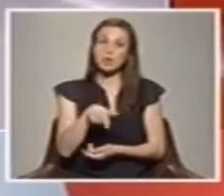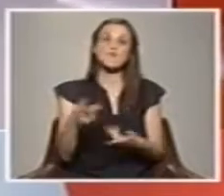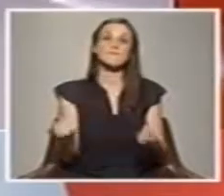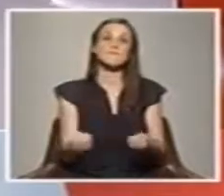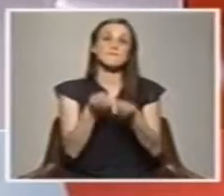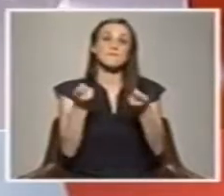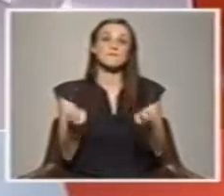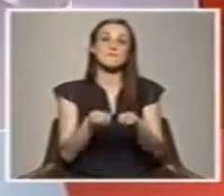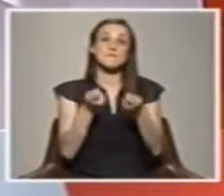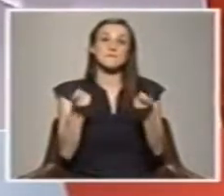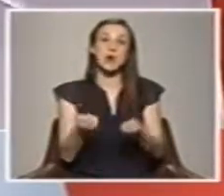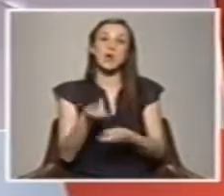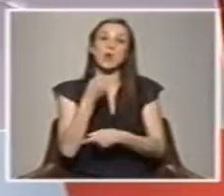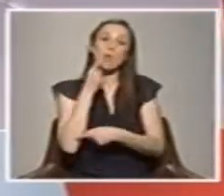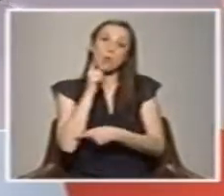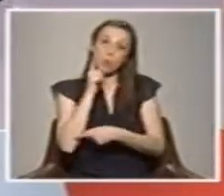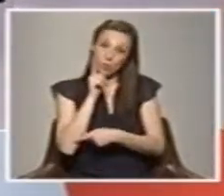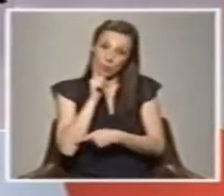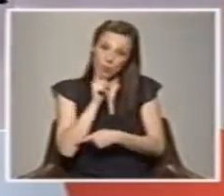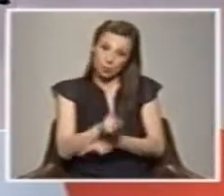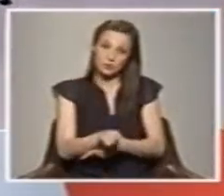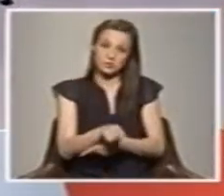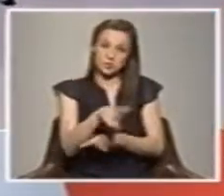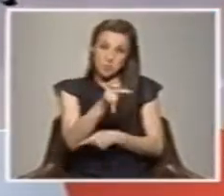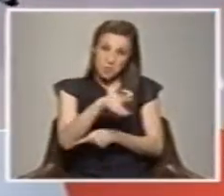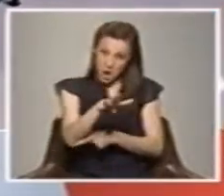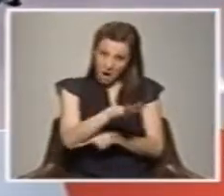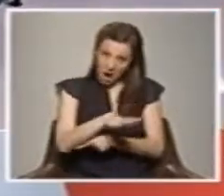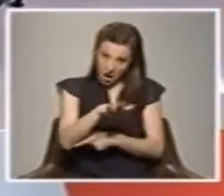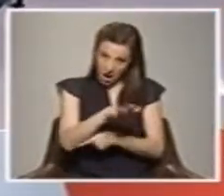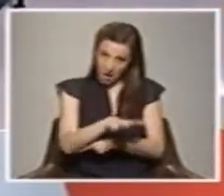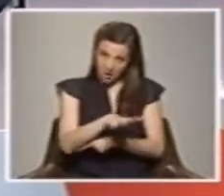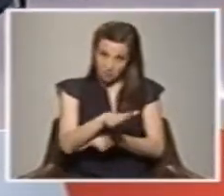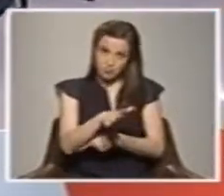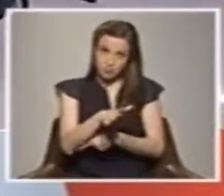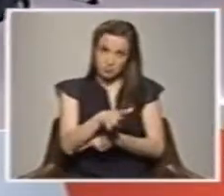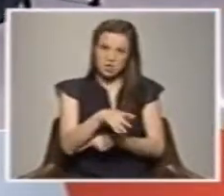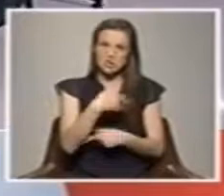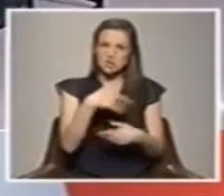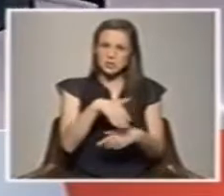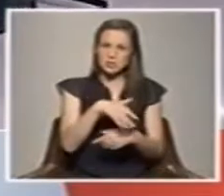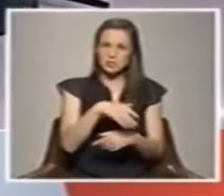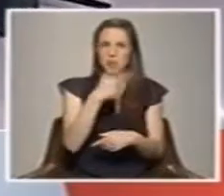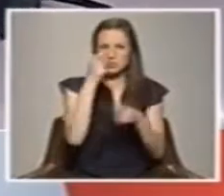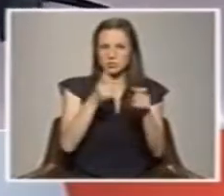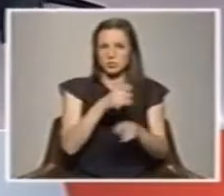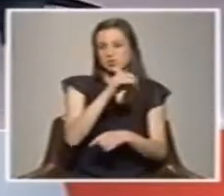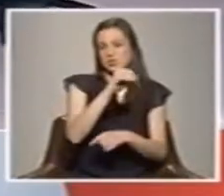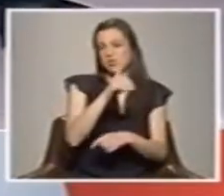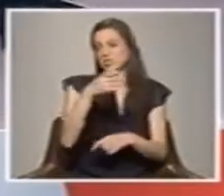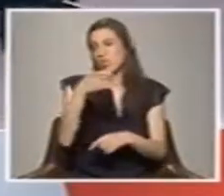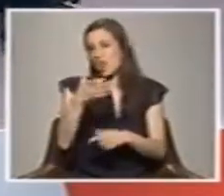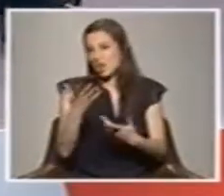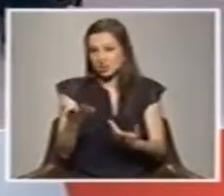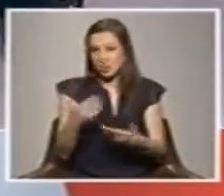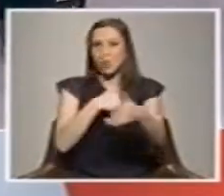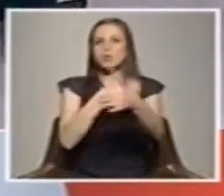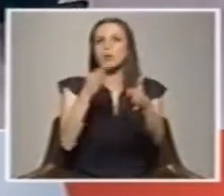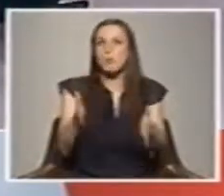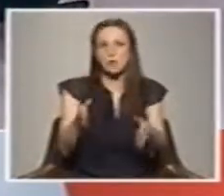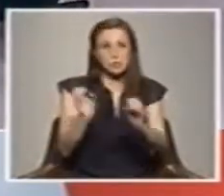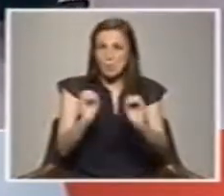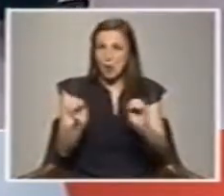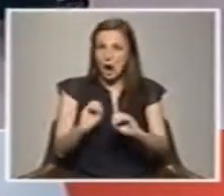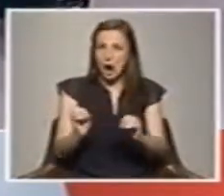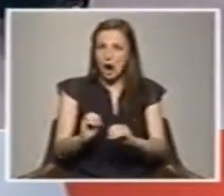a recuperação dos excedentes numa determinada zona, porque nós somos 6 ou 7 cidadãos, não é? Que nem sequer temos um espaço físico. Nós